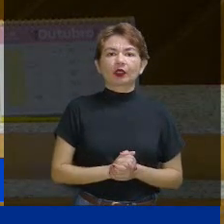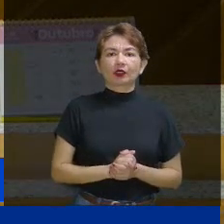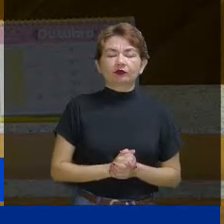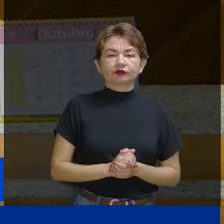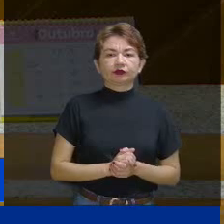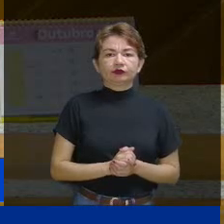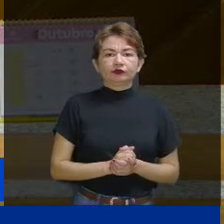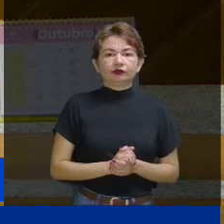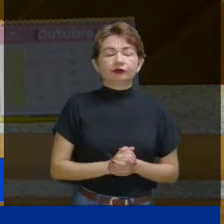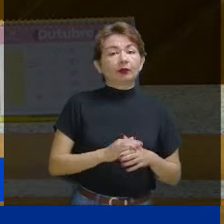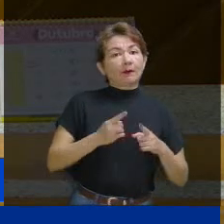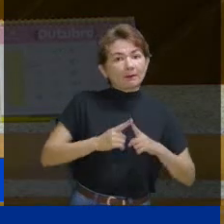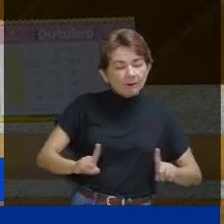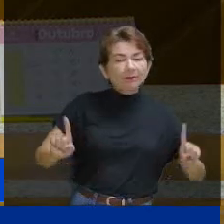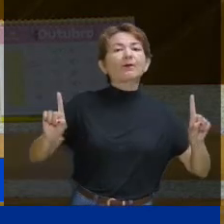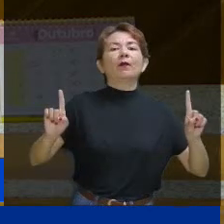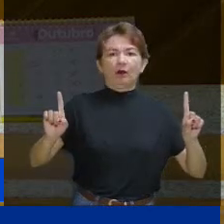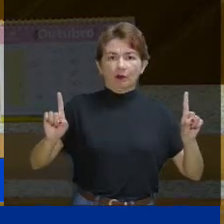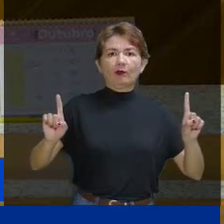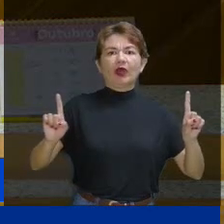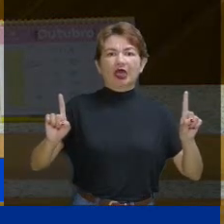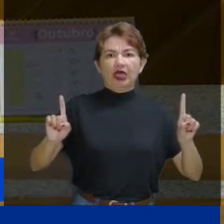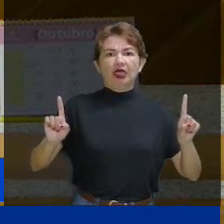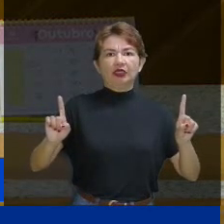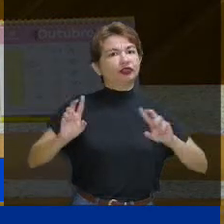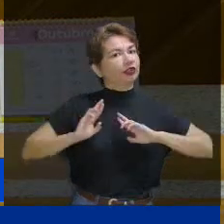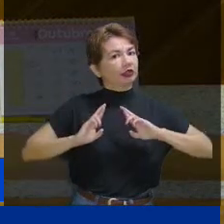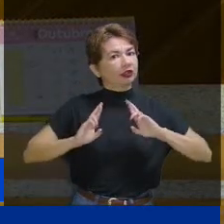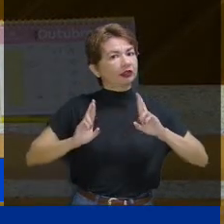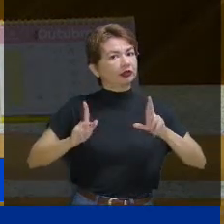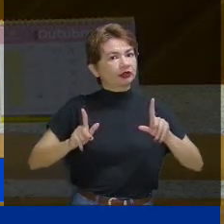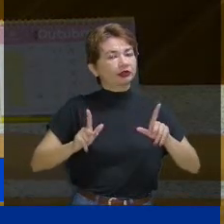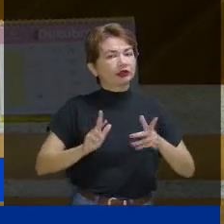medida cautelar. No entanto, não é bem